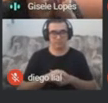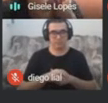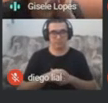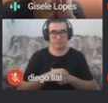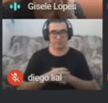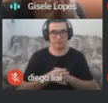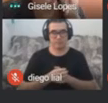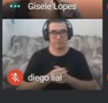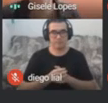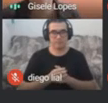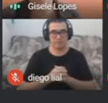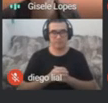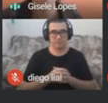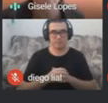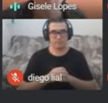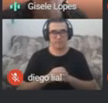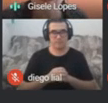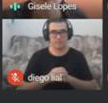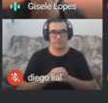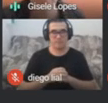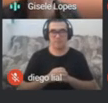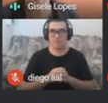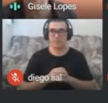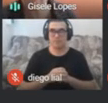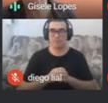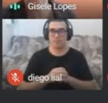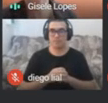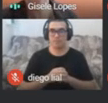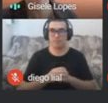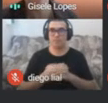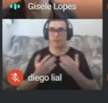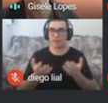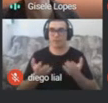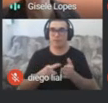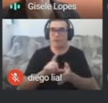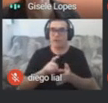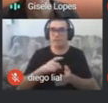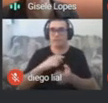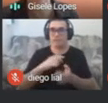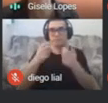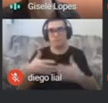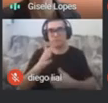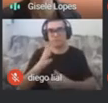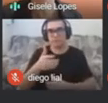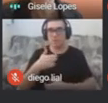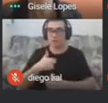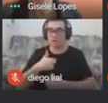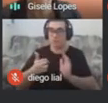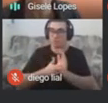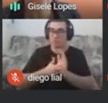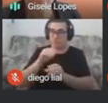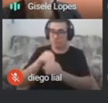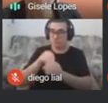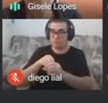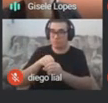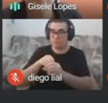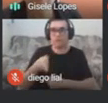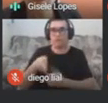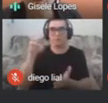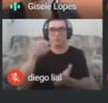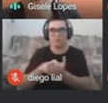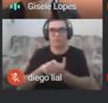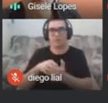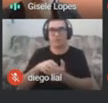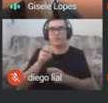Bem, como eu disse, eu sou professora no Departamento de Química Analítica e Físico-Química e coordenadora